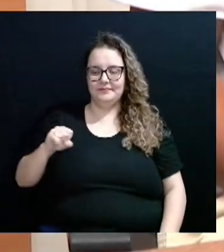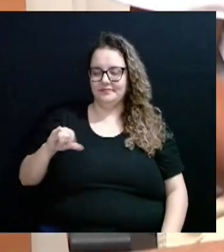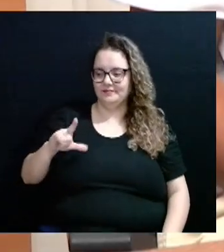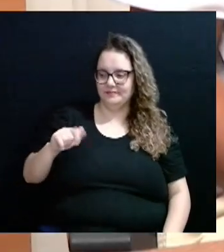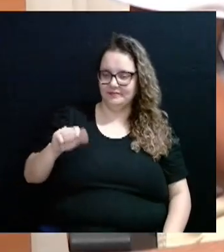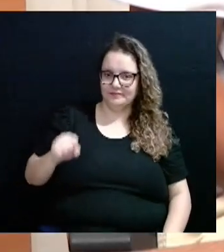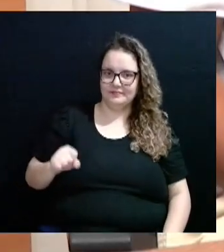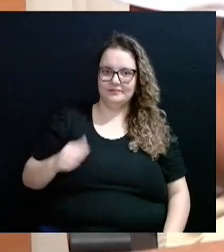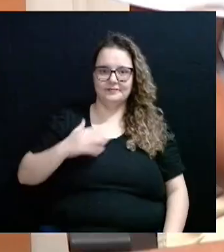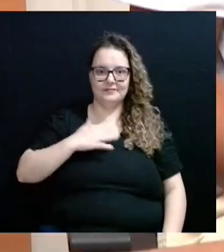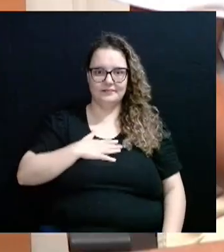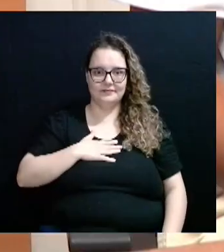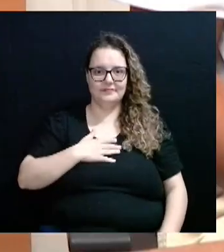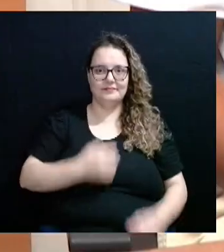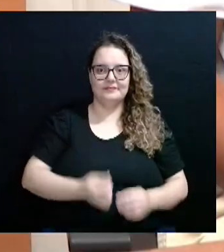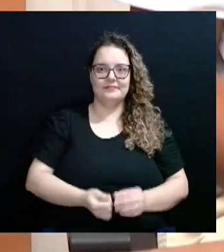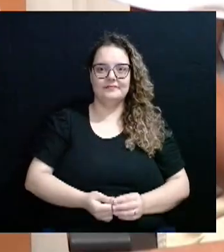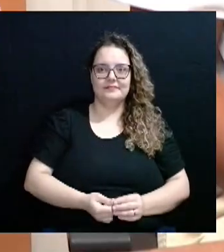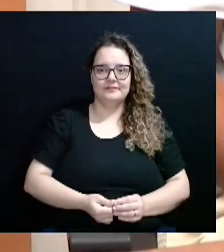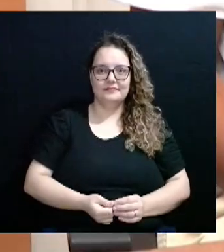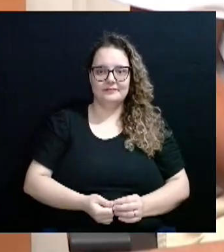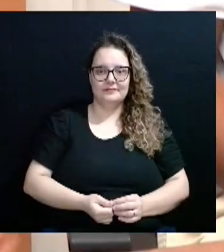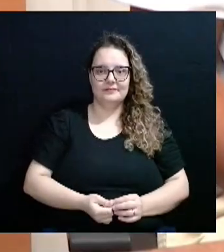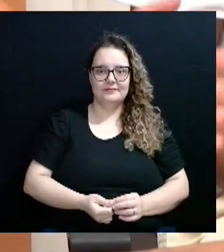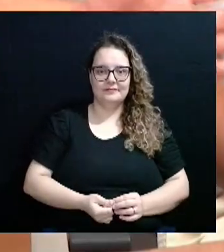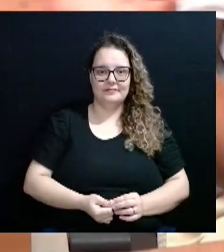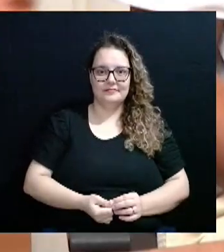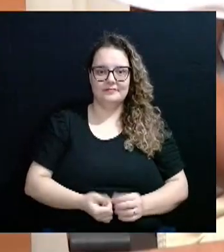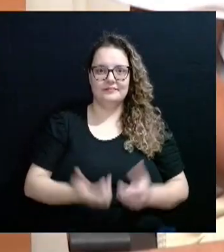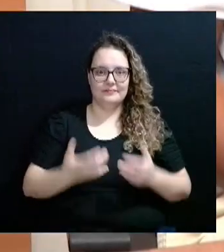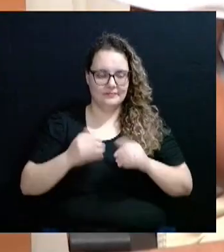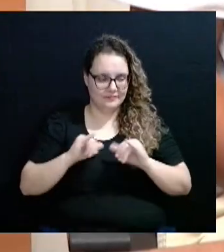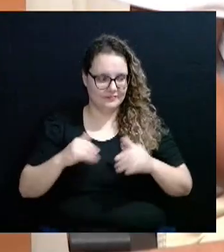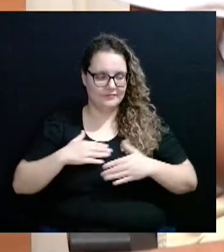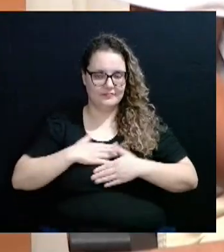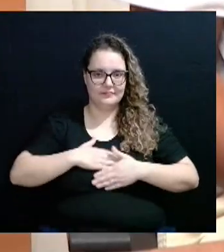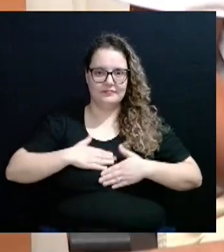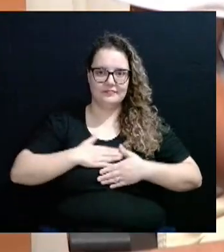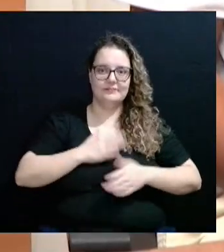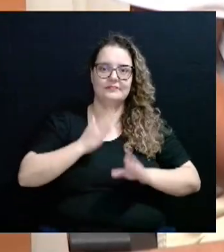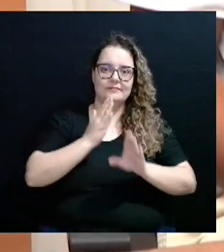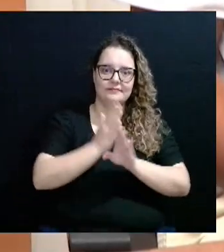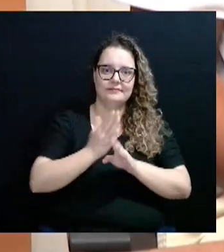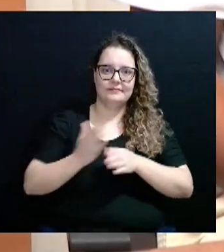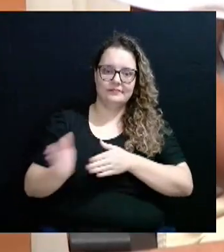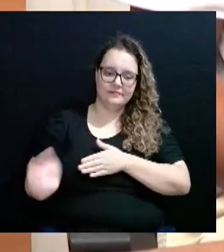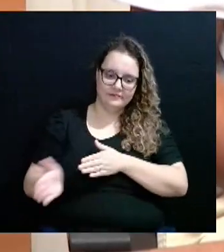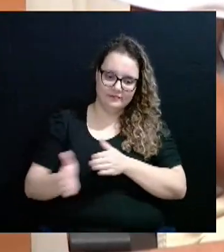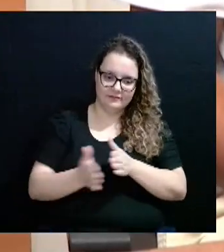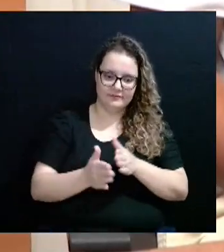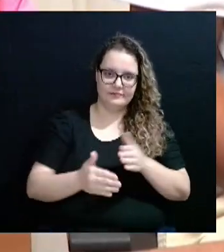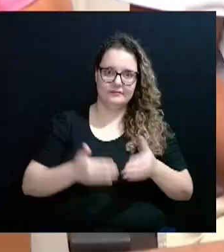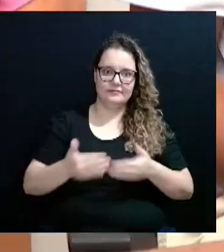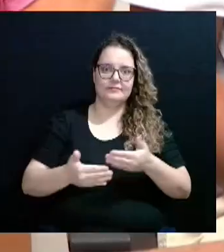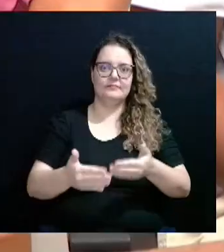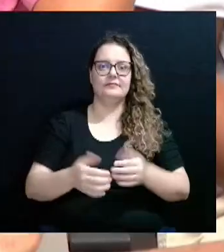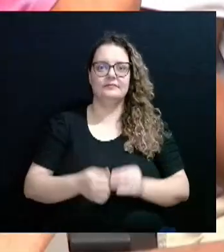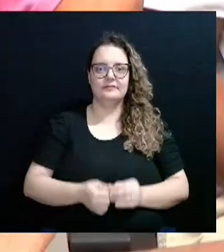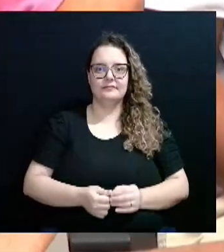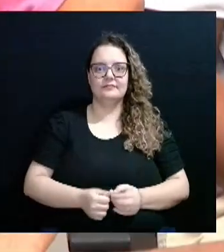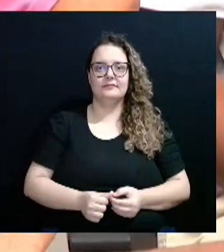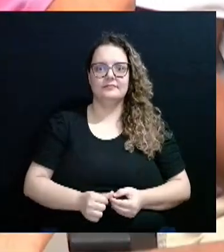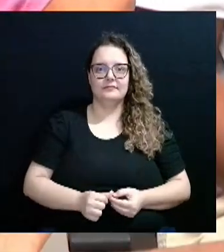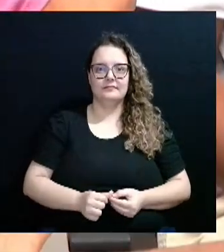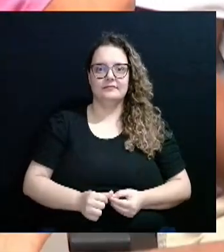mim, quero dizer que também foi um prazer ter encontrado vocês nessa caminhada, e a gente demorou para se encontrar, mas a gente